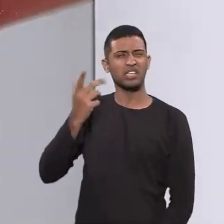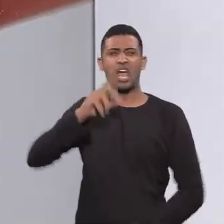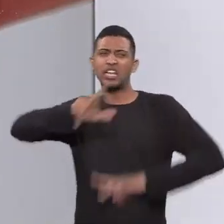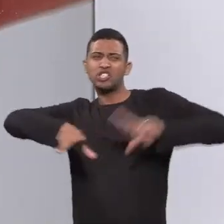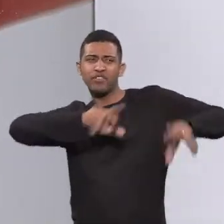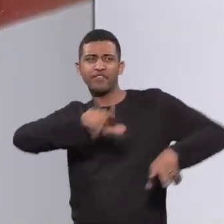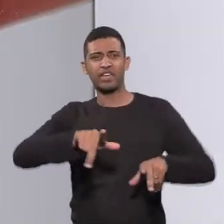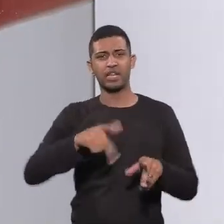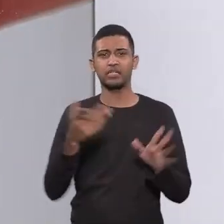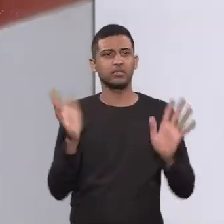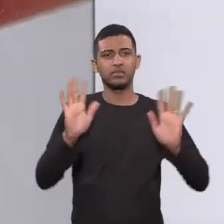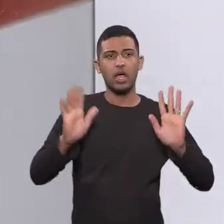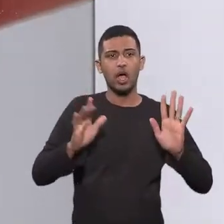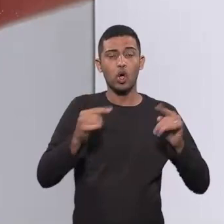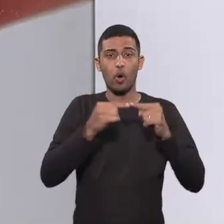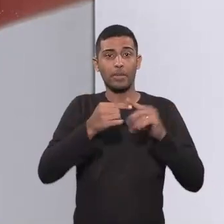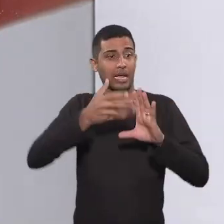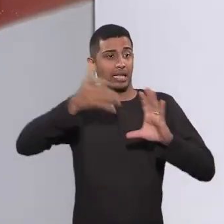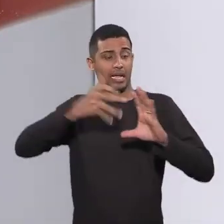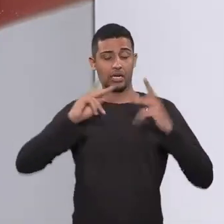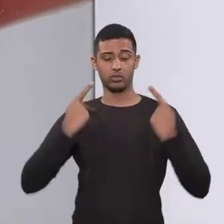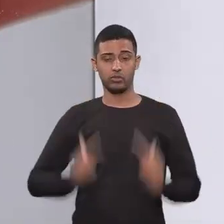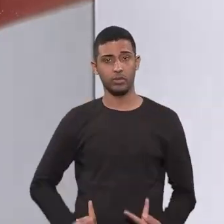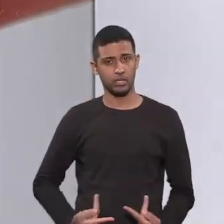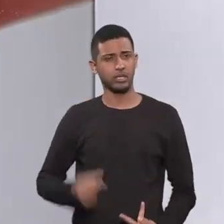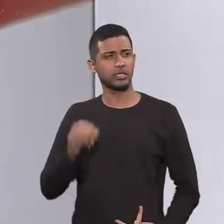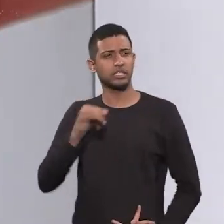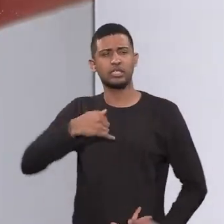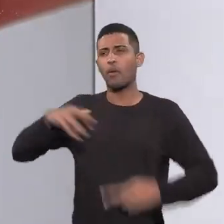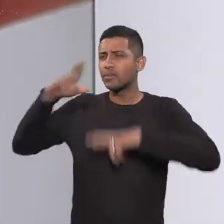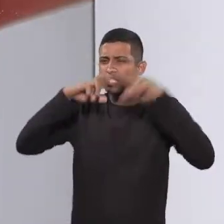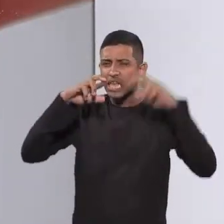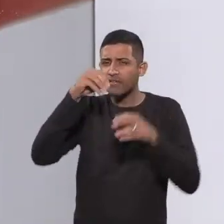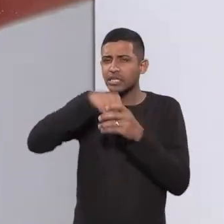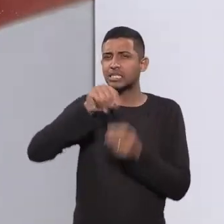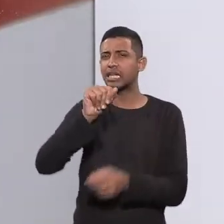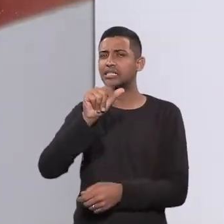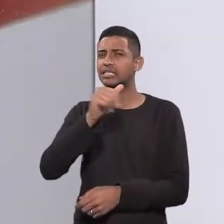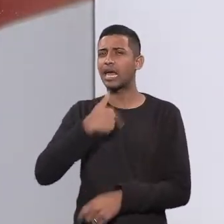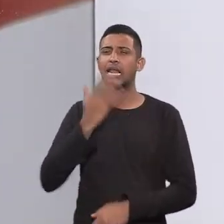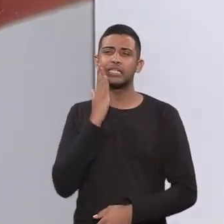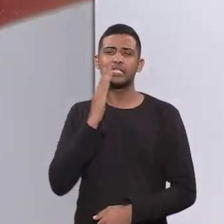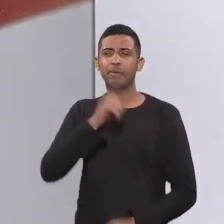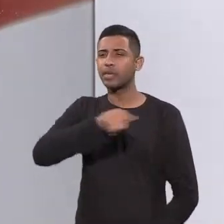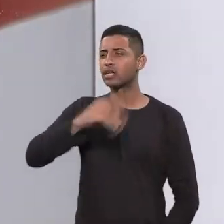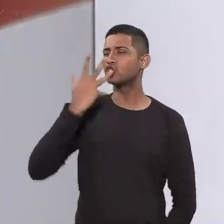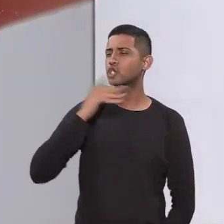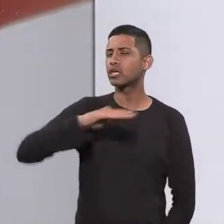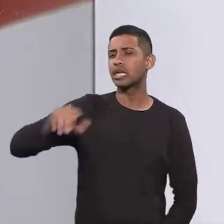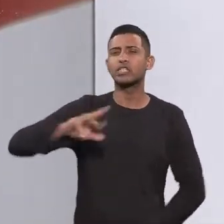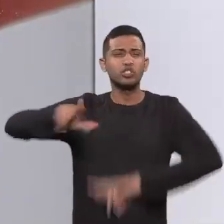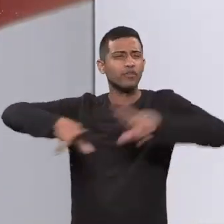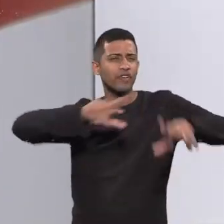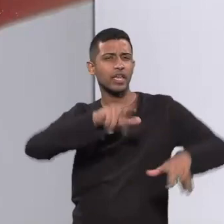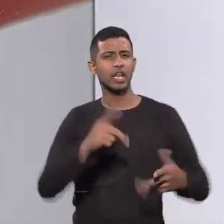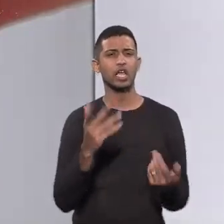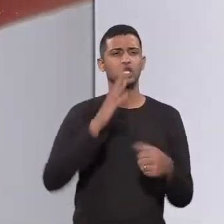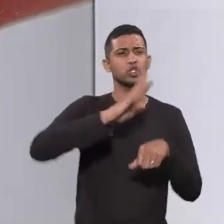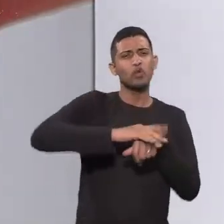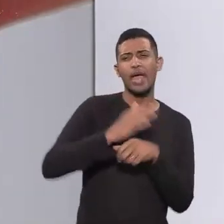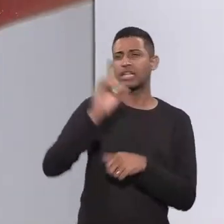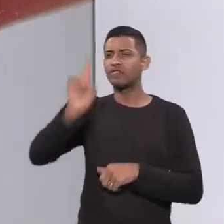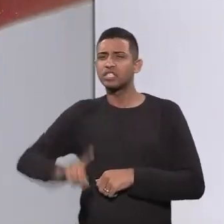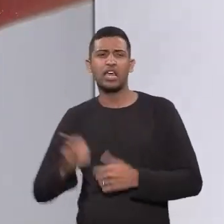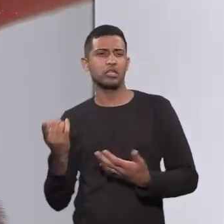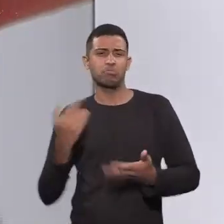como a deficiência como uma característica humana. Então, se a gente observa a sala de aula e entende que crianças com diferentes subjetividades, com